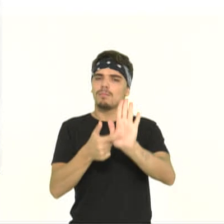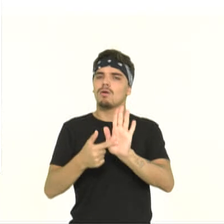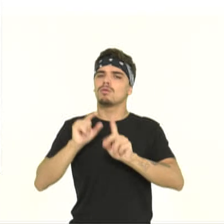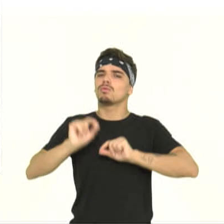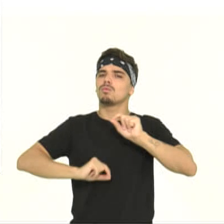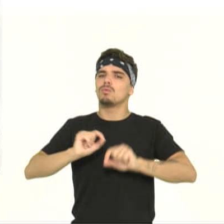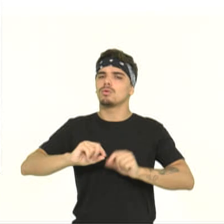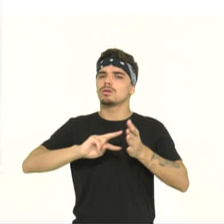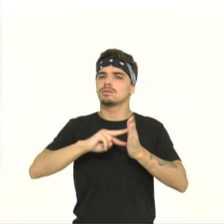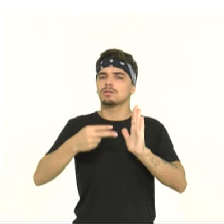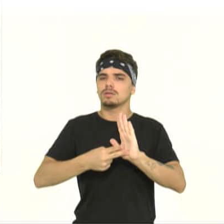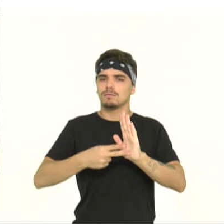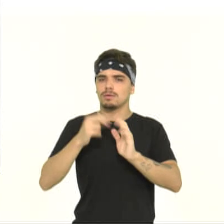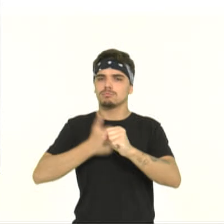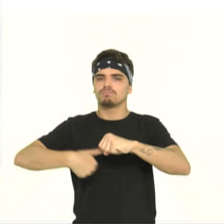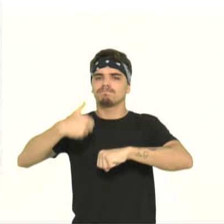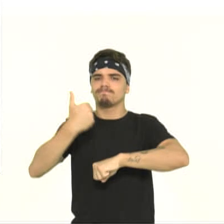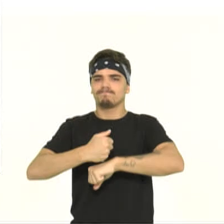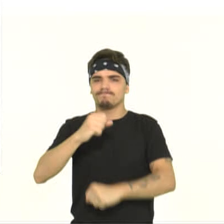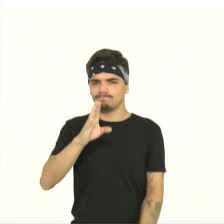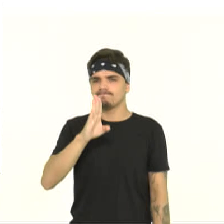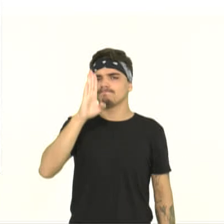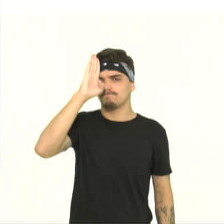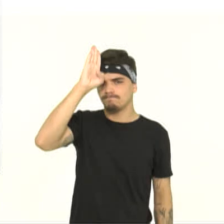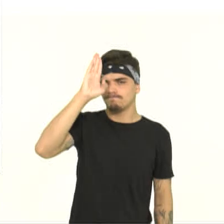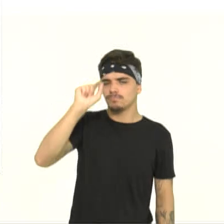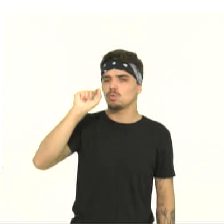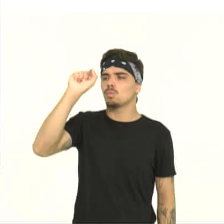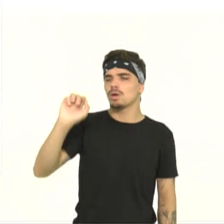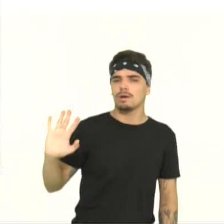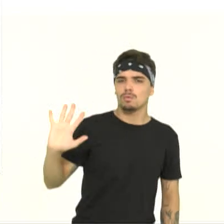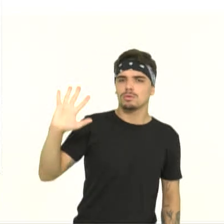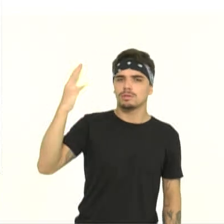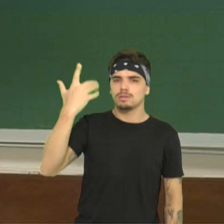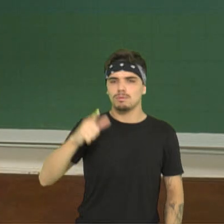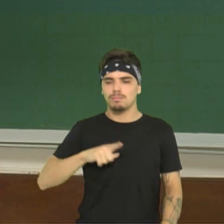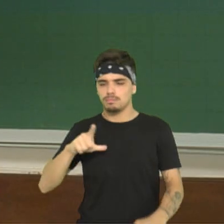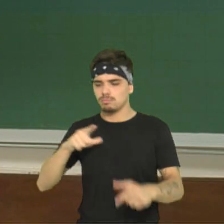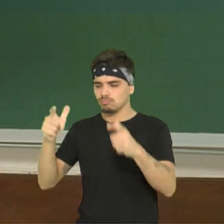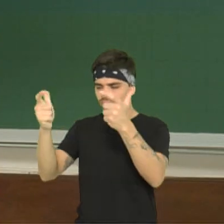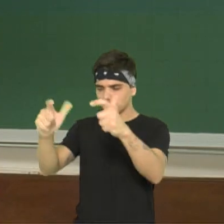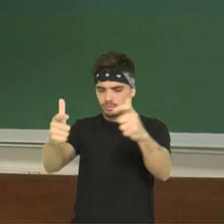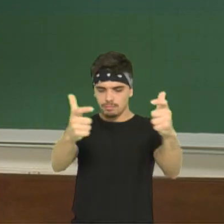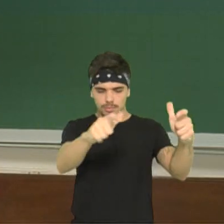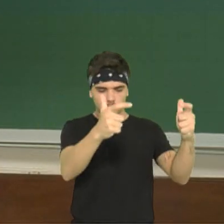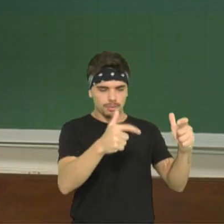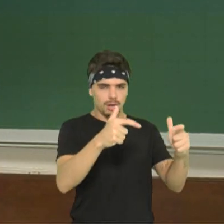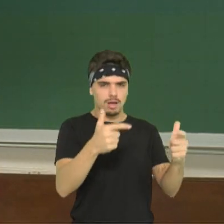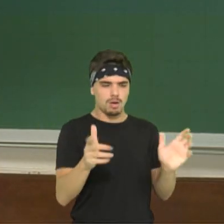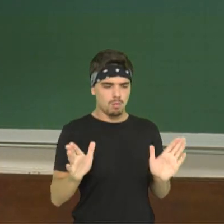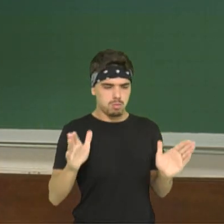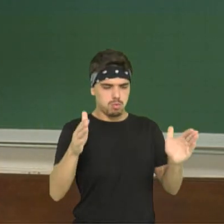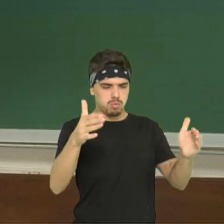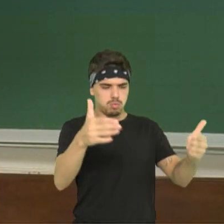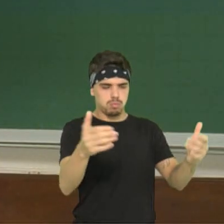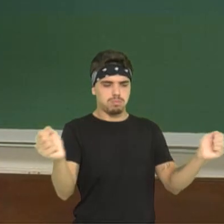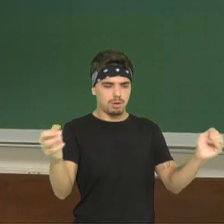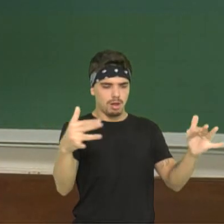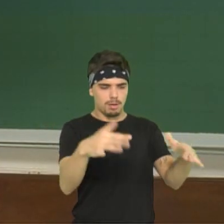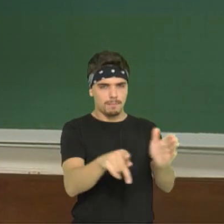o totalitarismo e principalmente o que acontecia nos campos de concentração alemães,